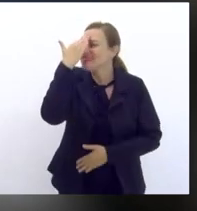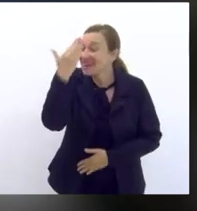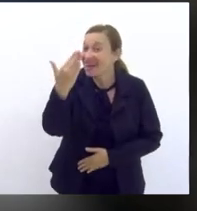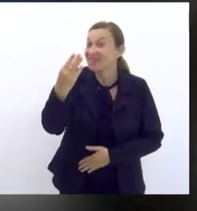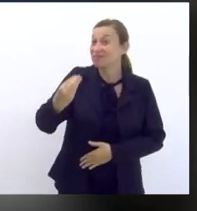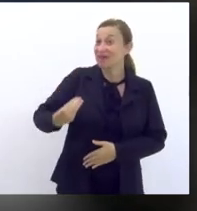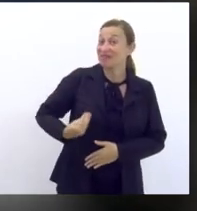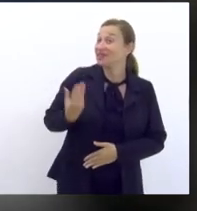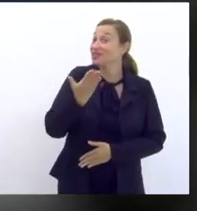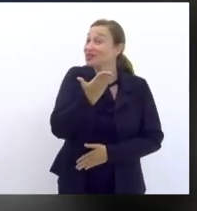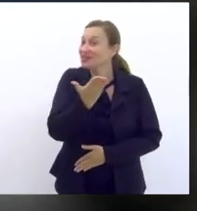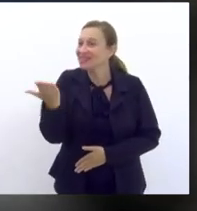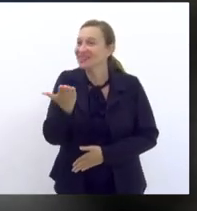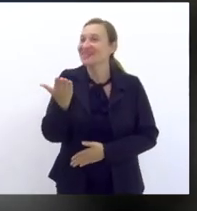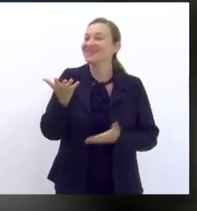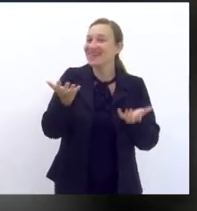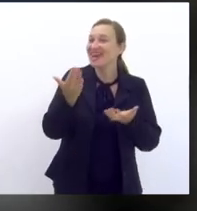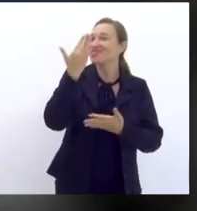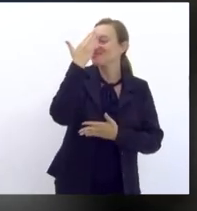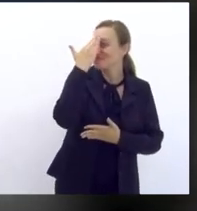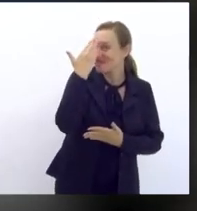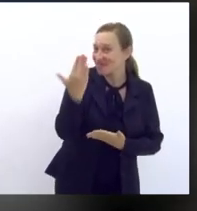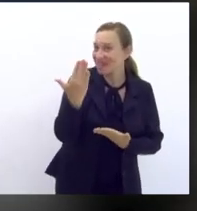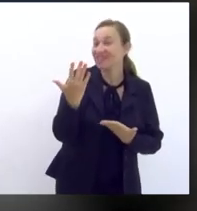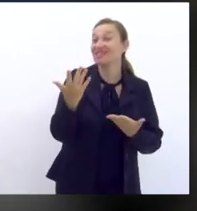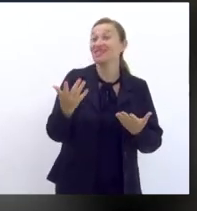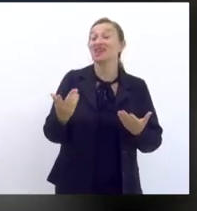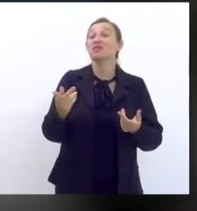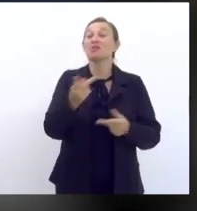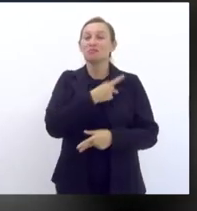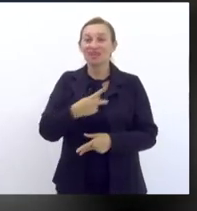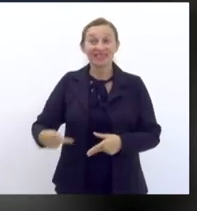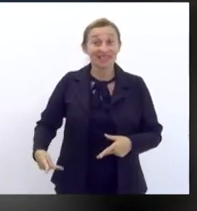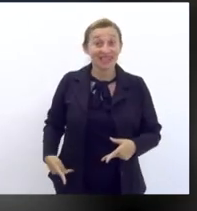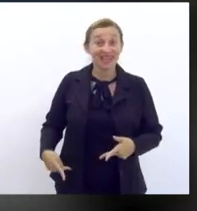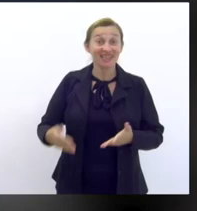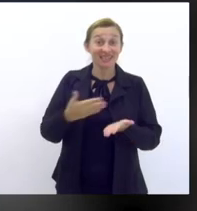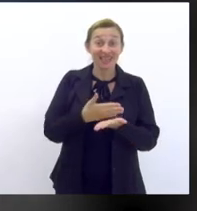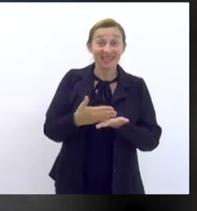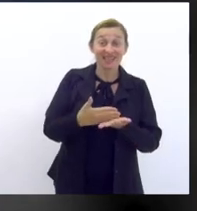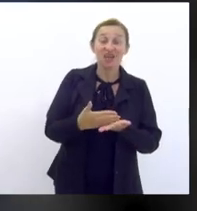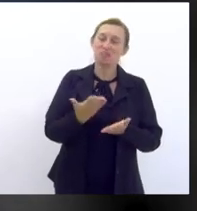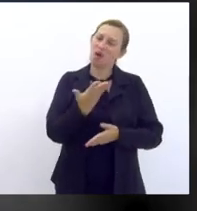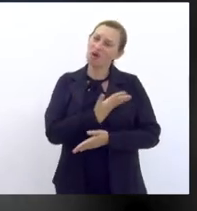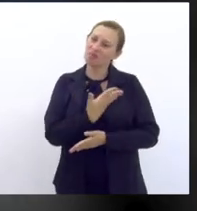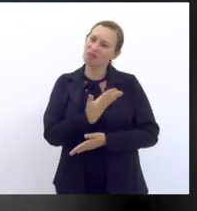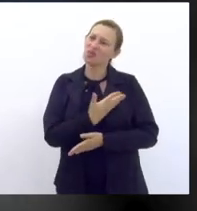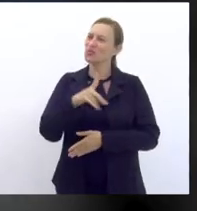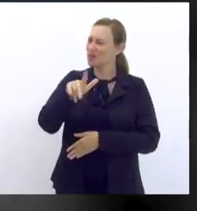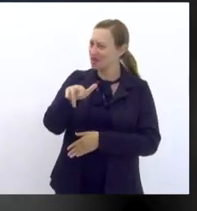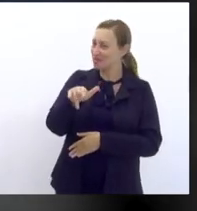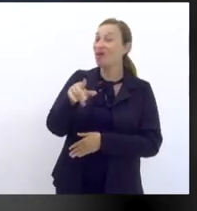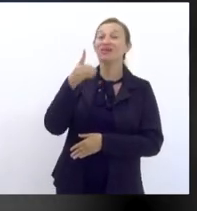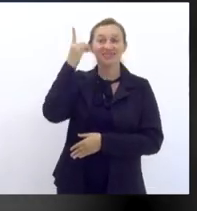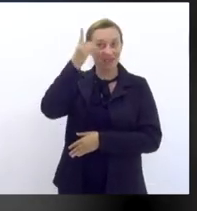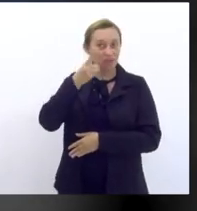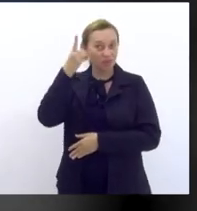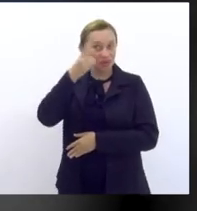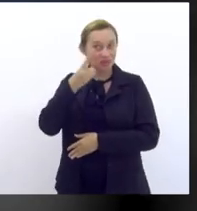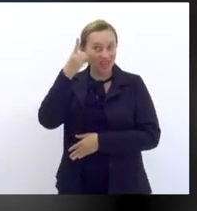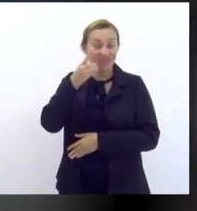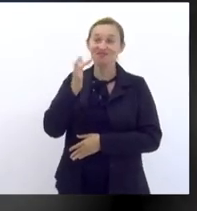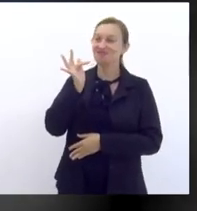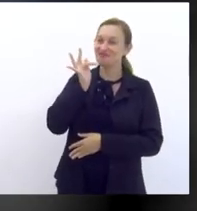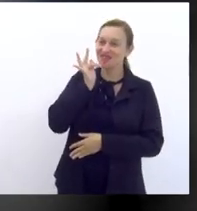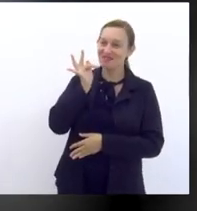pela presença quero cumprimentar o presidente dessa sessão meu querido amigo irmão deputado Jorge